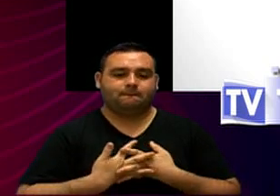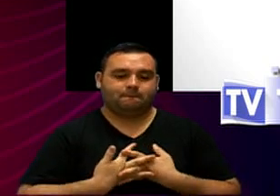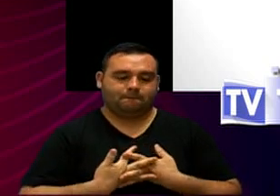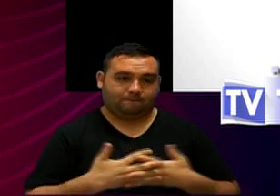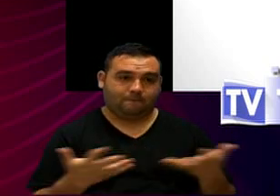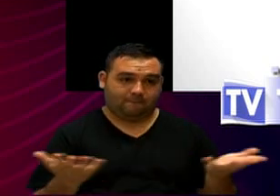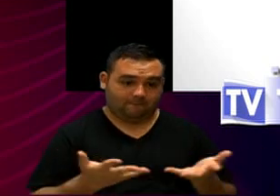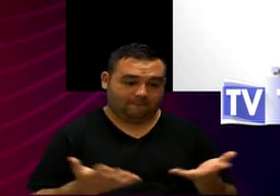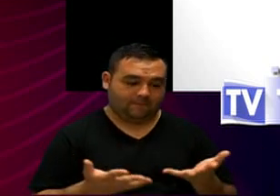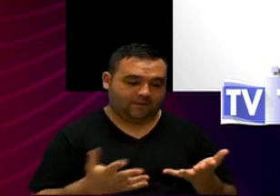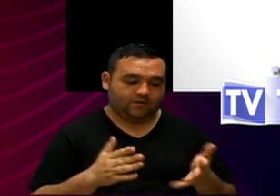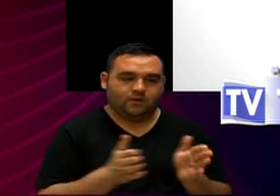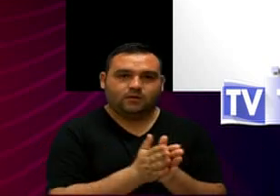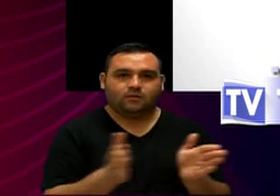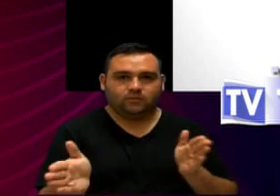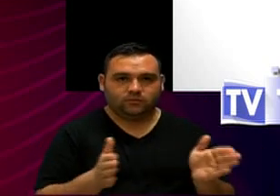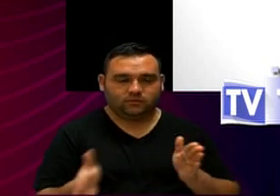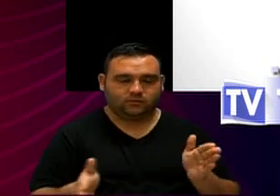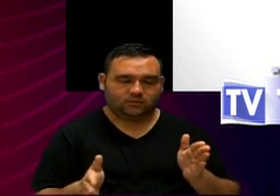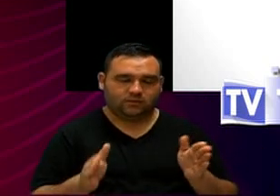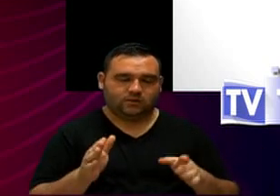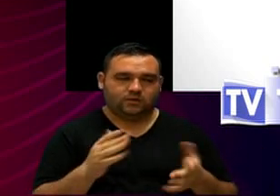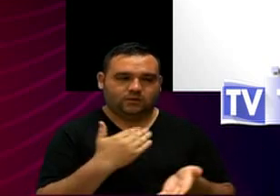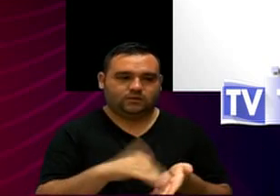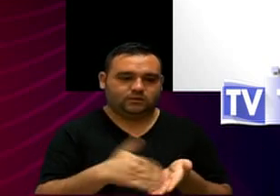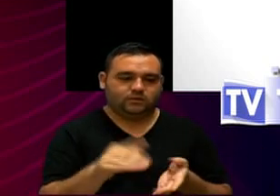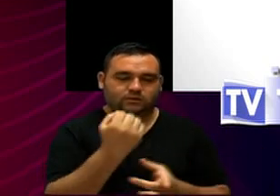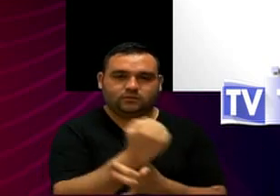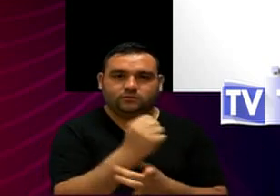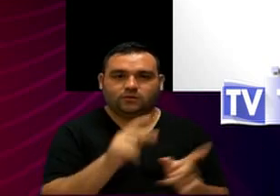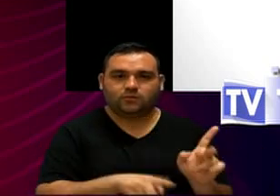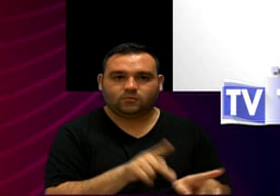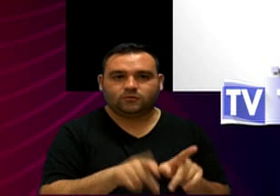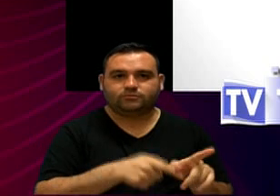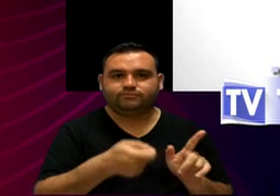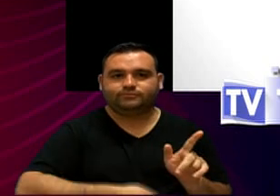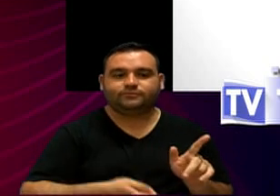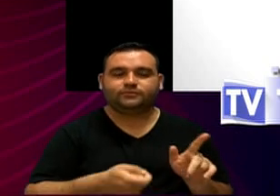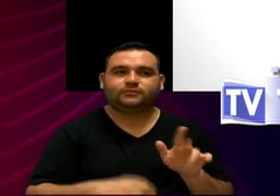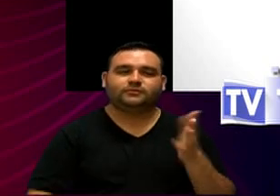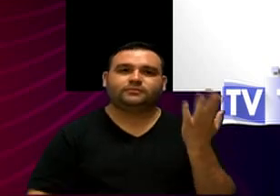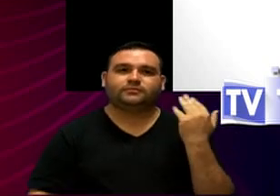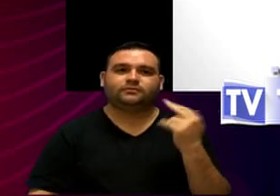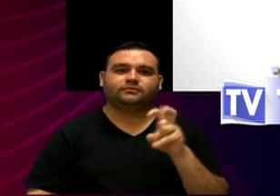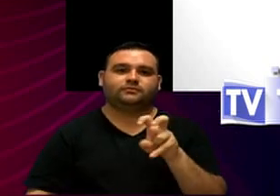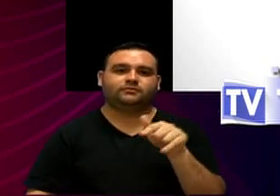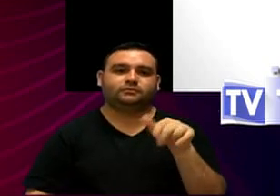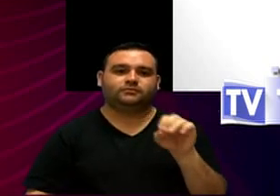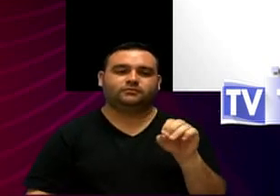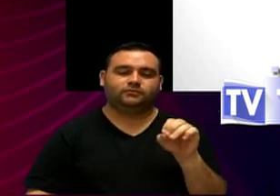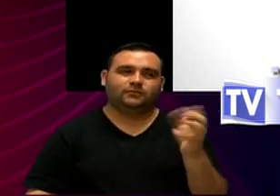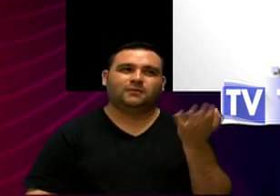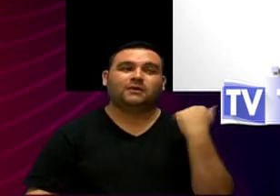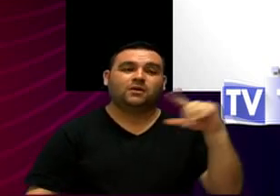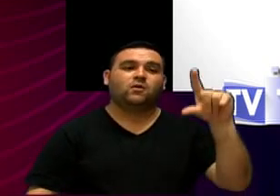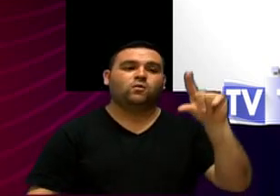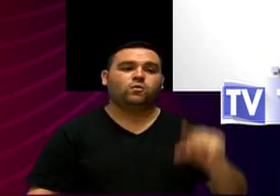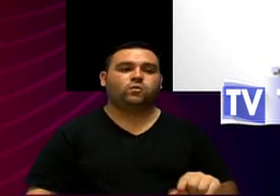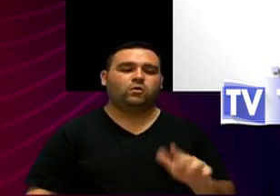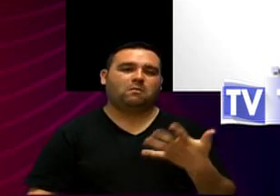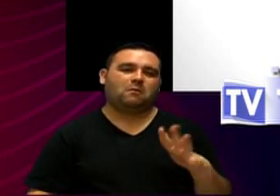Essa meta, pelo período, é a Secretaria de Segurança Pública que impõe. Era de 570, nós conseguimos baixar